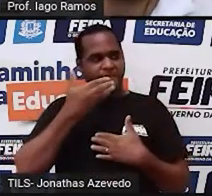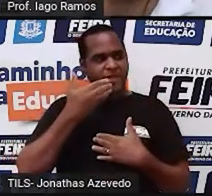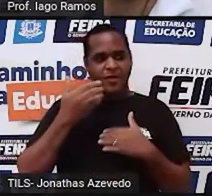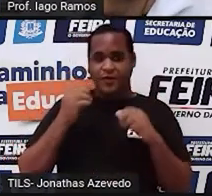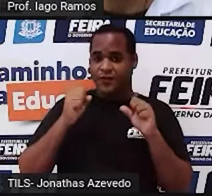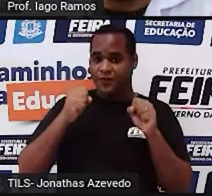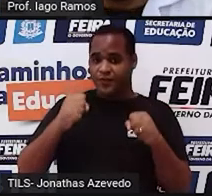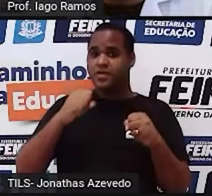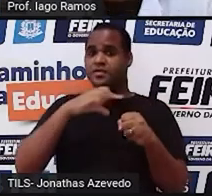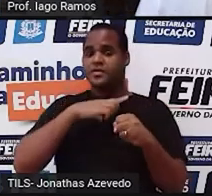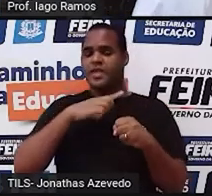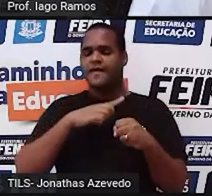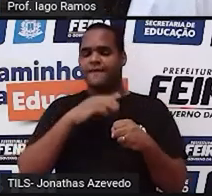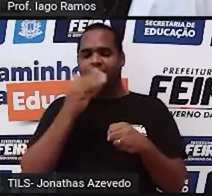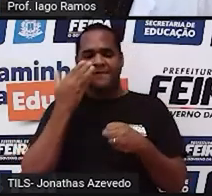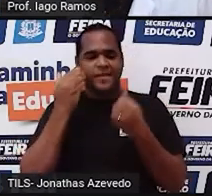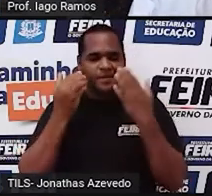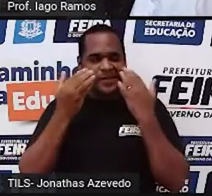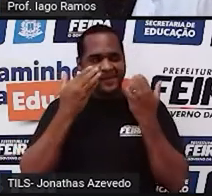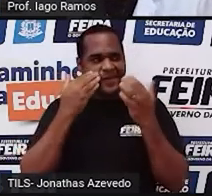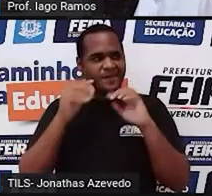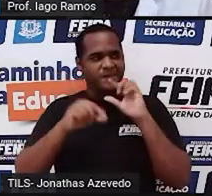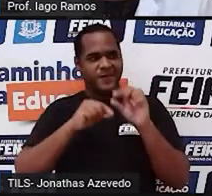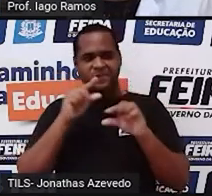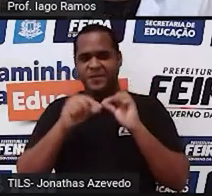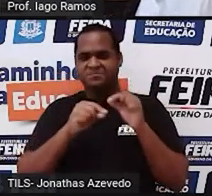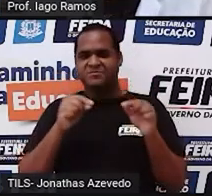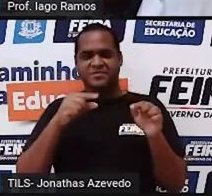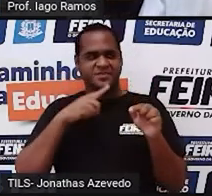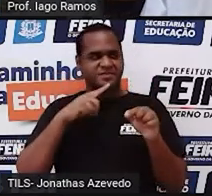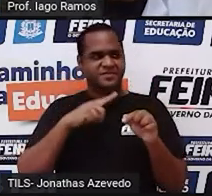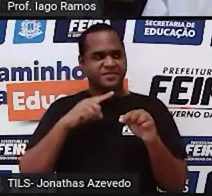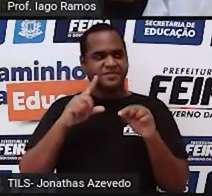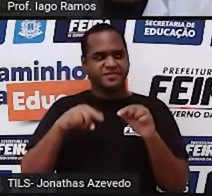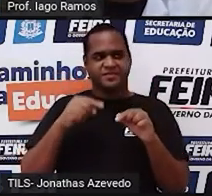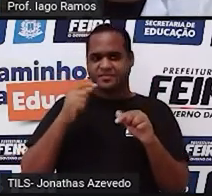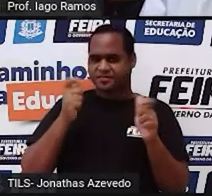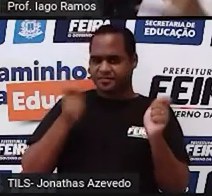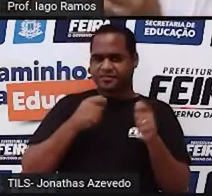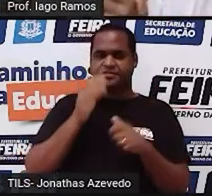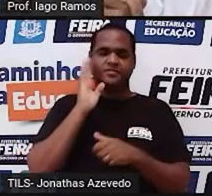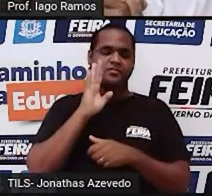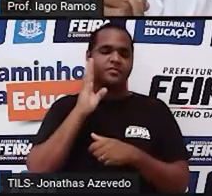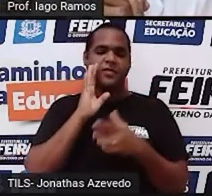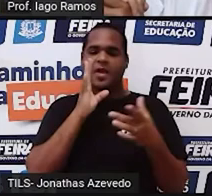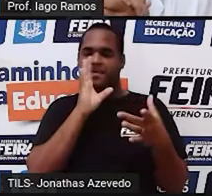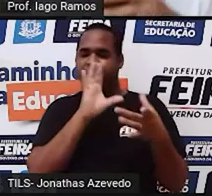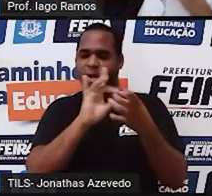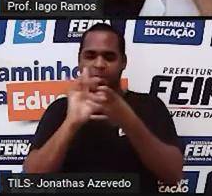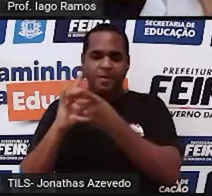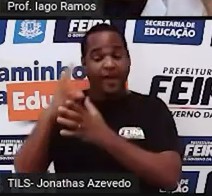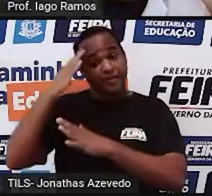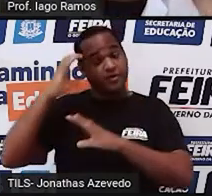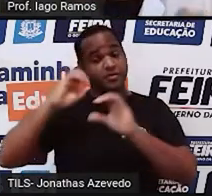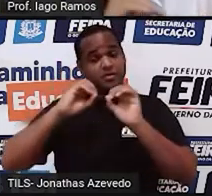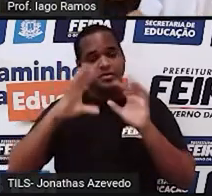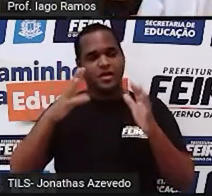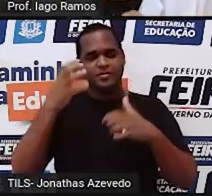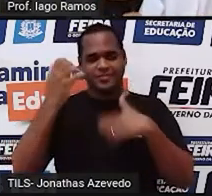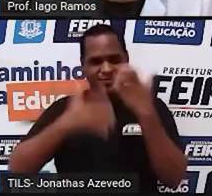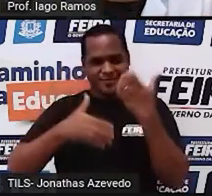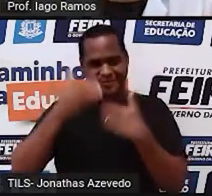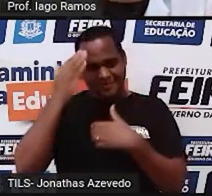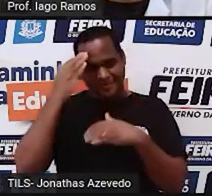né com mais detalhes é para que fique tudo bem tudo bem claro tudo bem